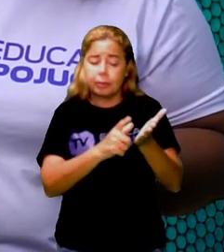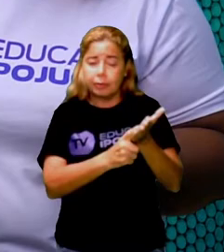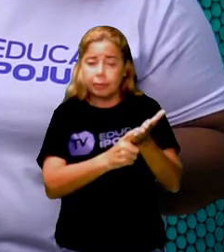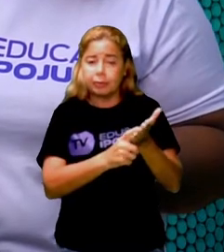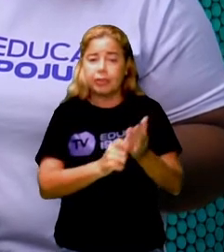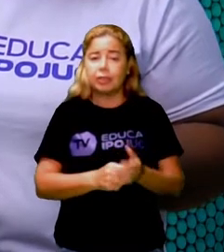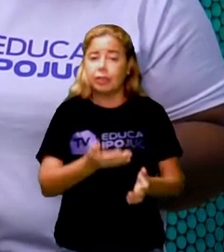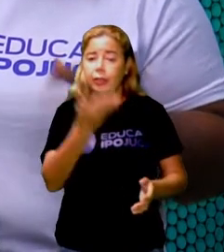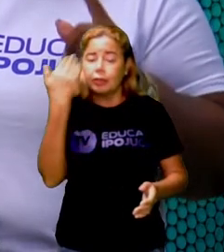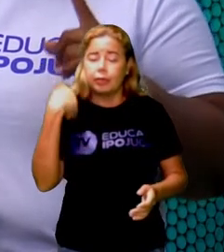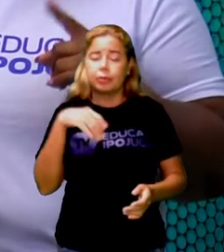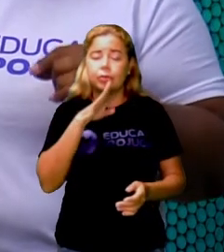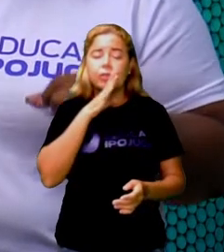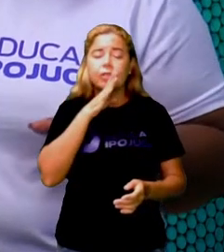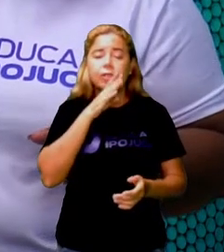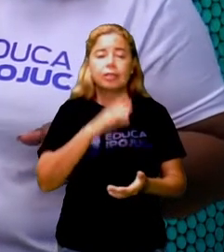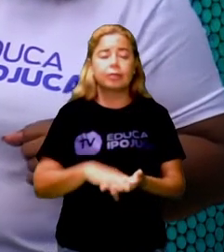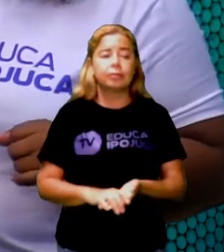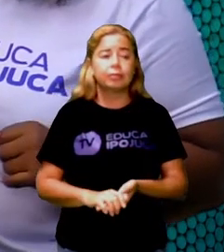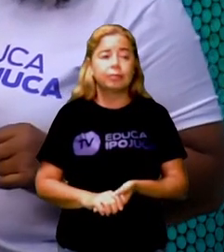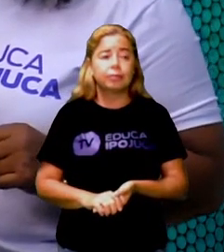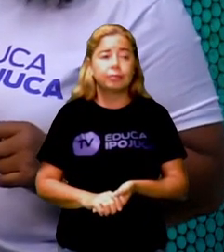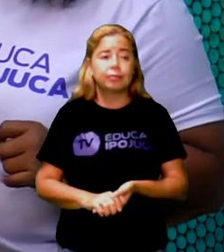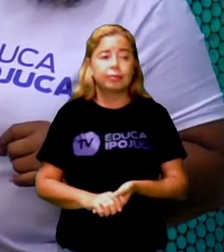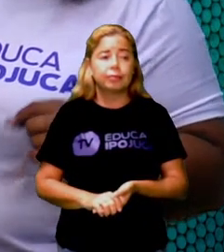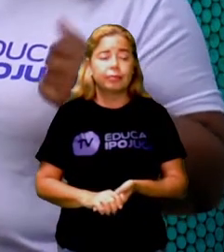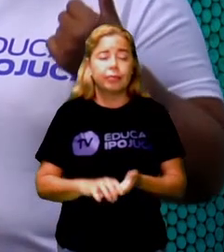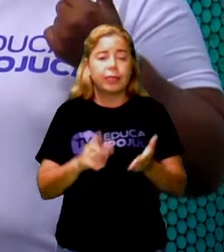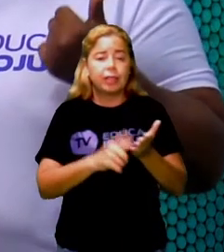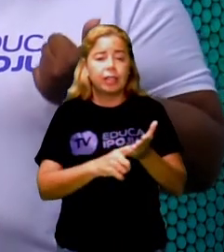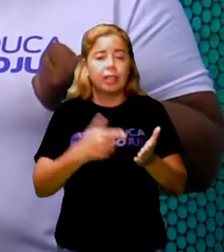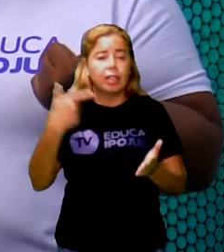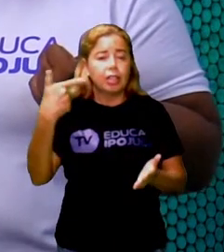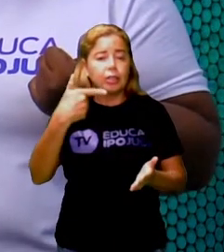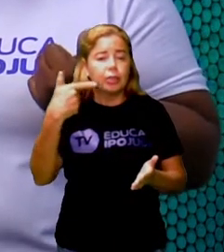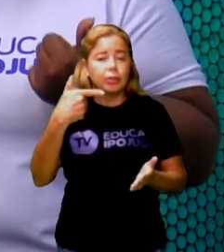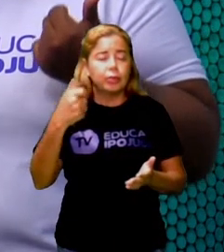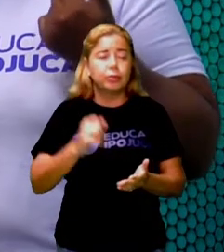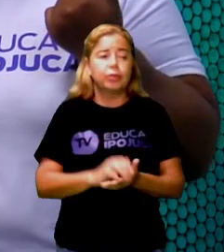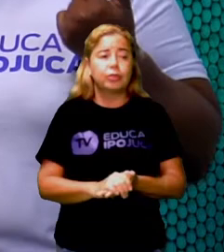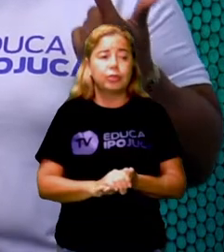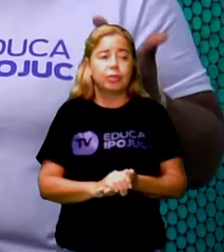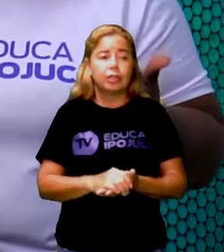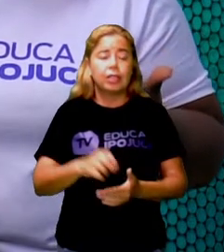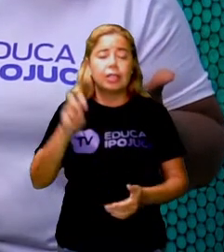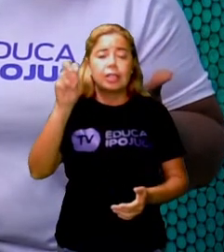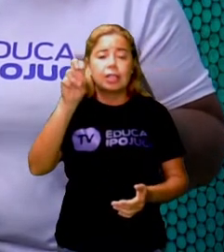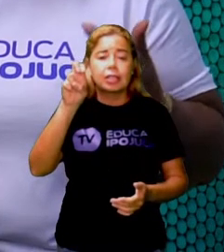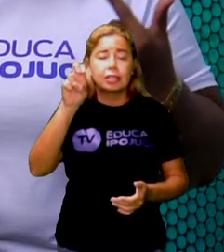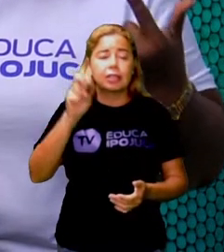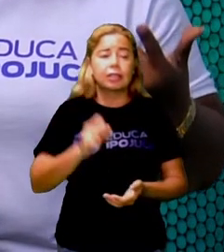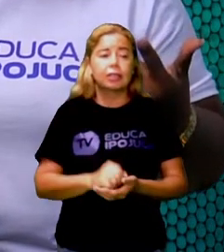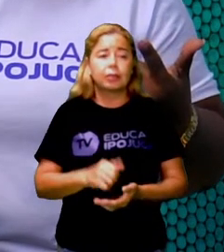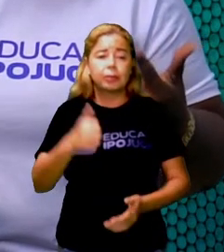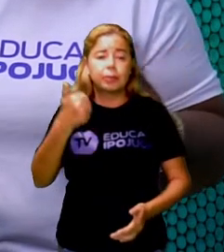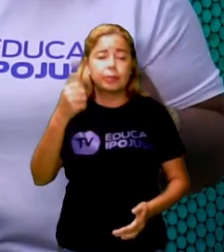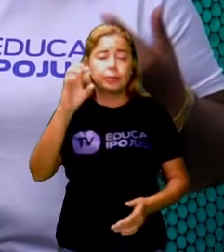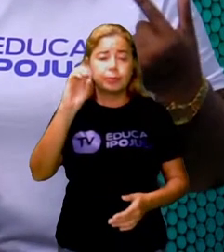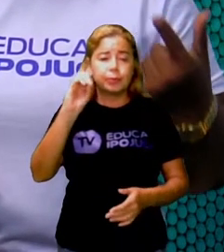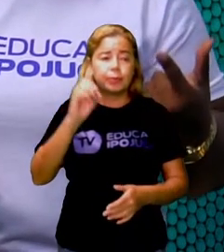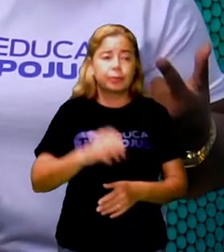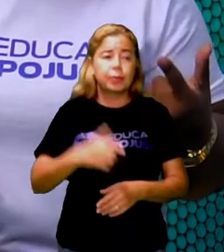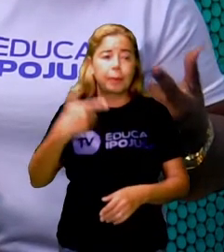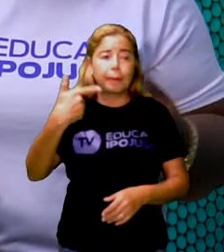conhecê-los. Temos aí as cédulas de R$ 2, 5,